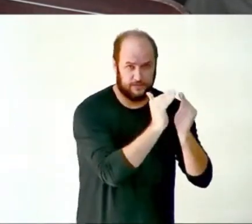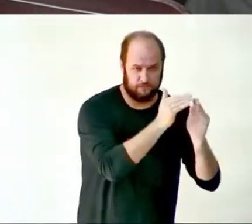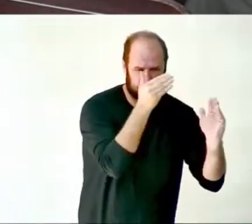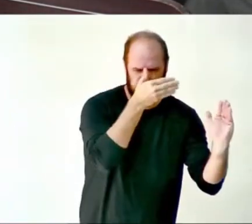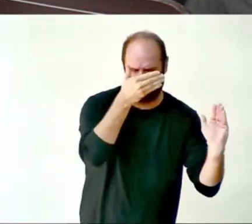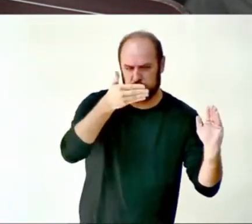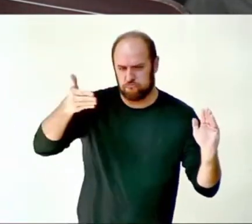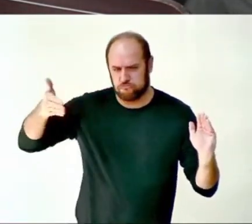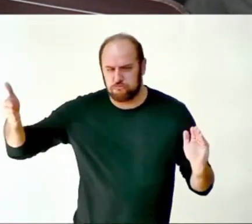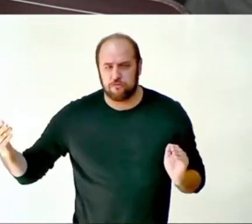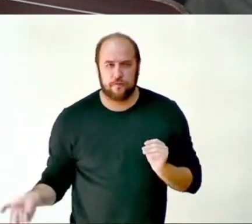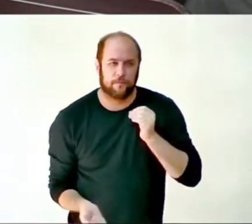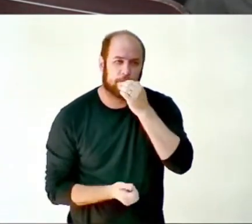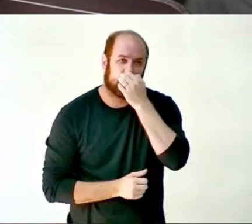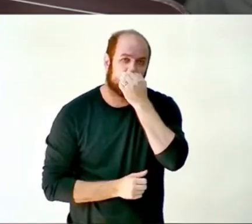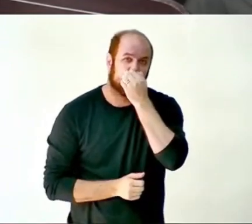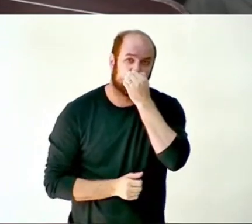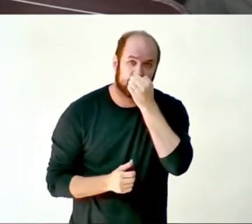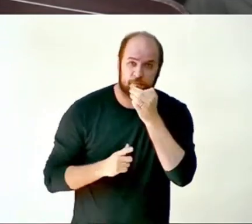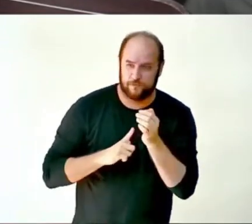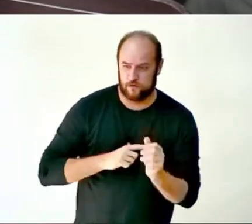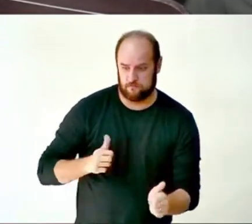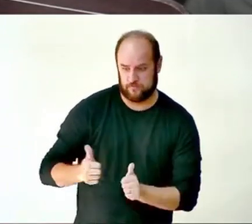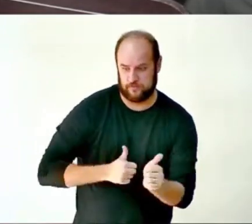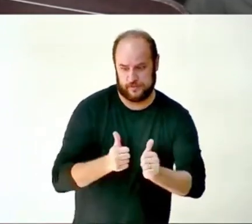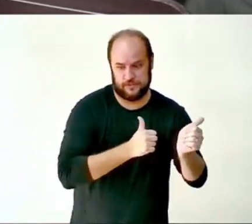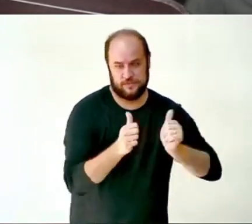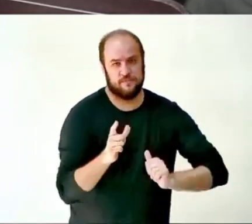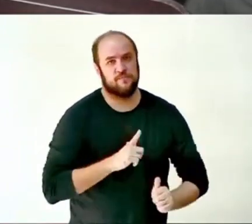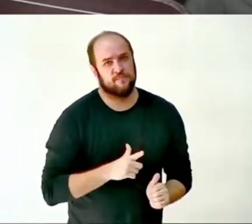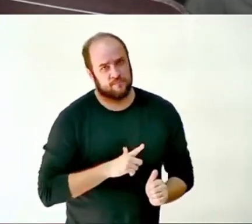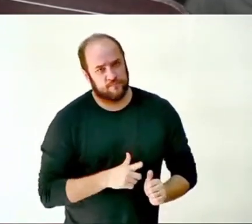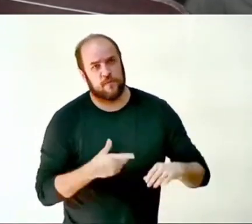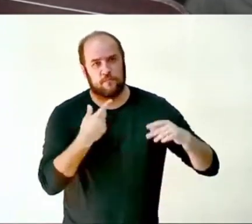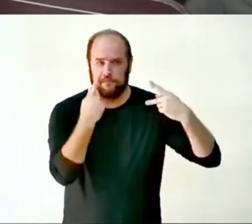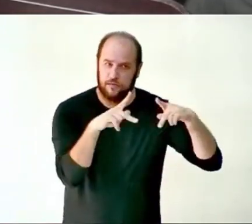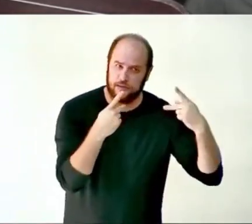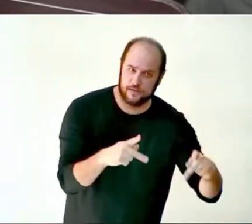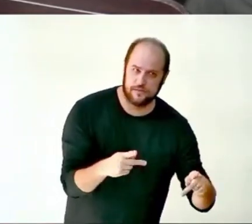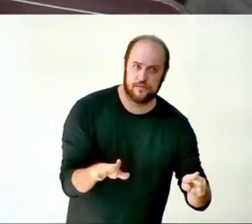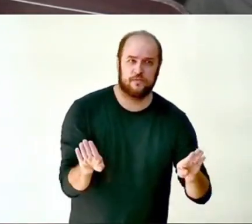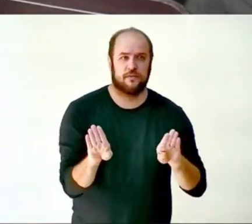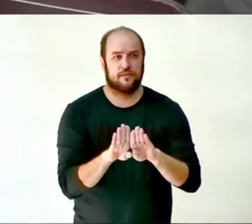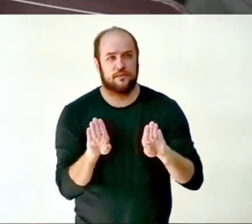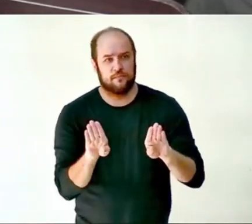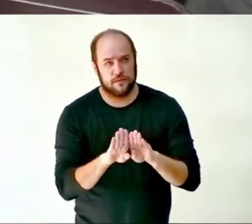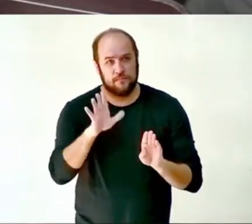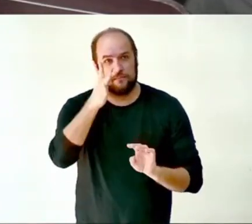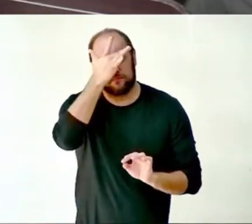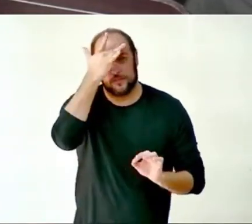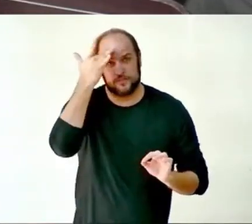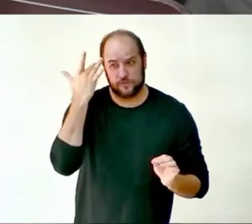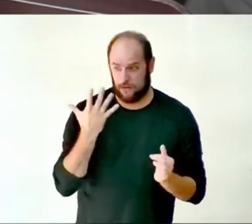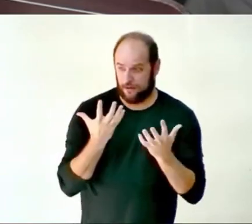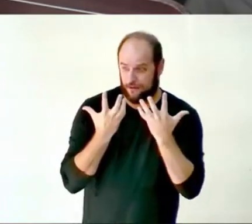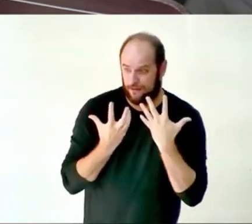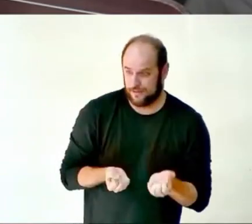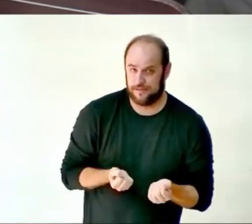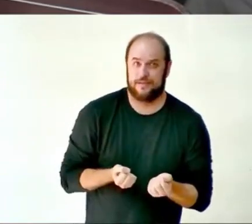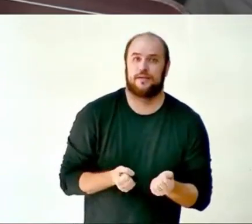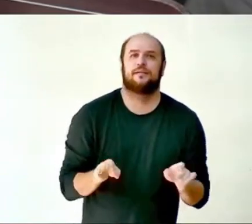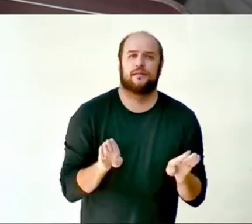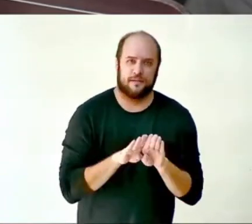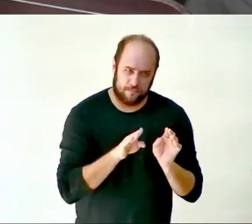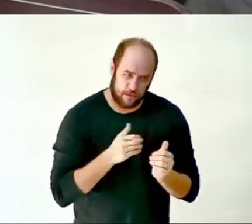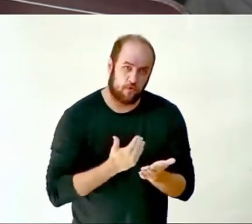pessoas faziam esse trabalho, vinha uma forte perseguição sobre os pregadores e também sobre quem recebia a mensagem